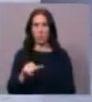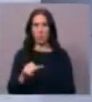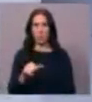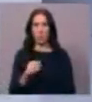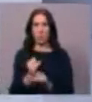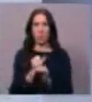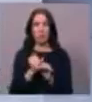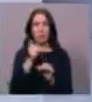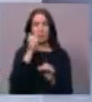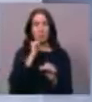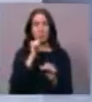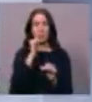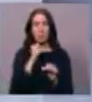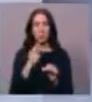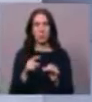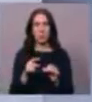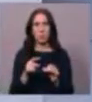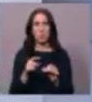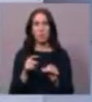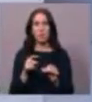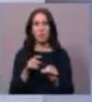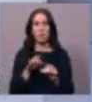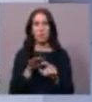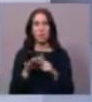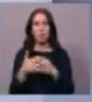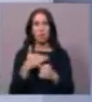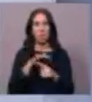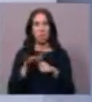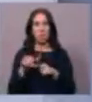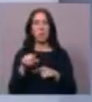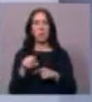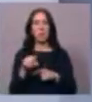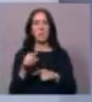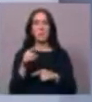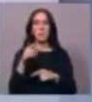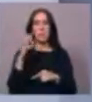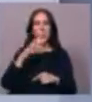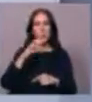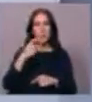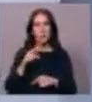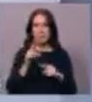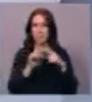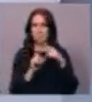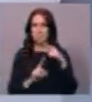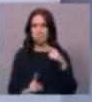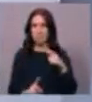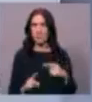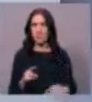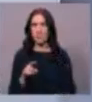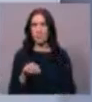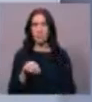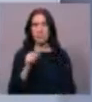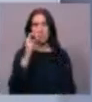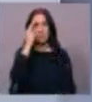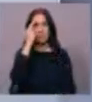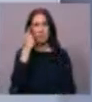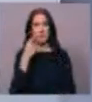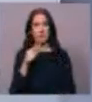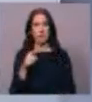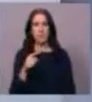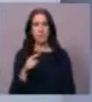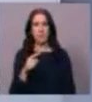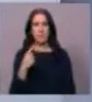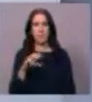arquipélago dos Açores, com linhas de instabilidade associadas que dão água, seja trovoada. Aqui sobre a Madeira temos uma